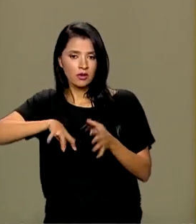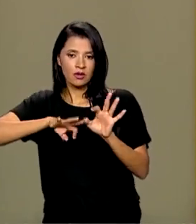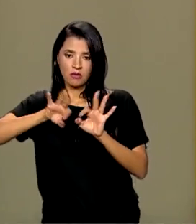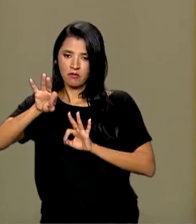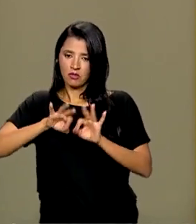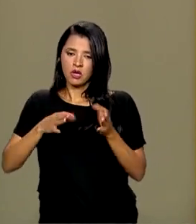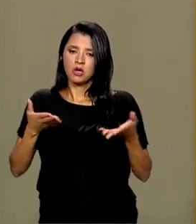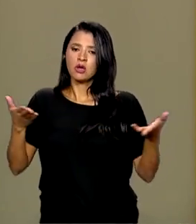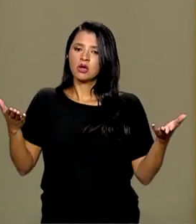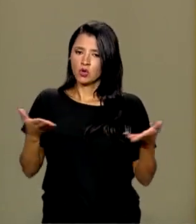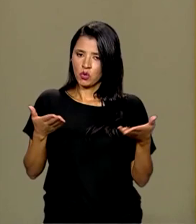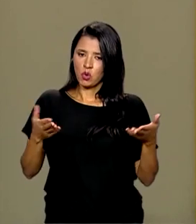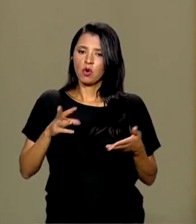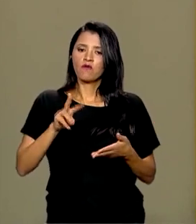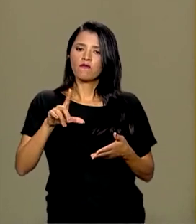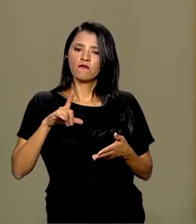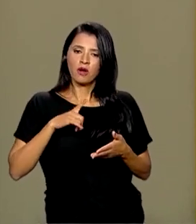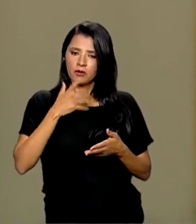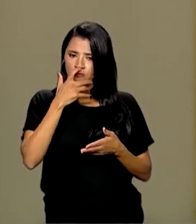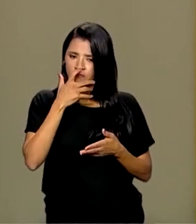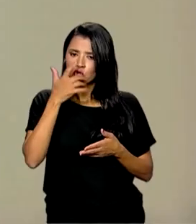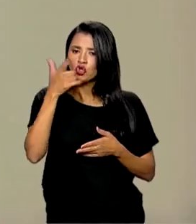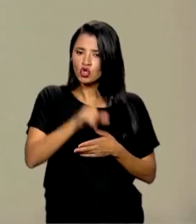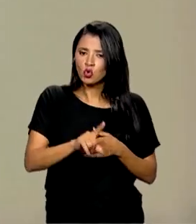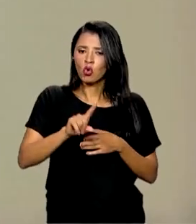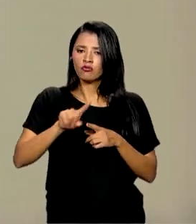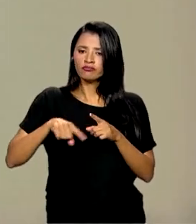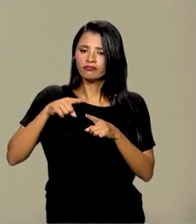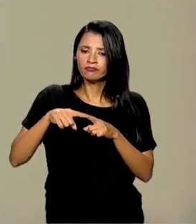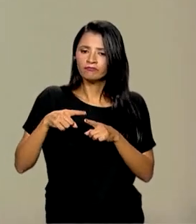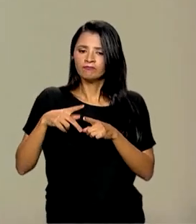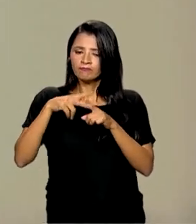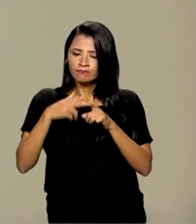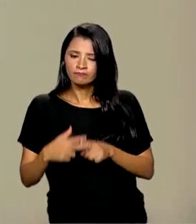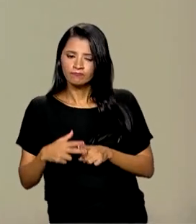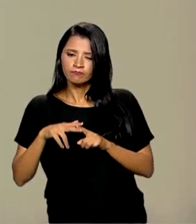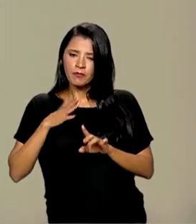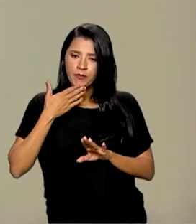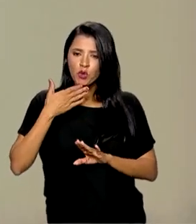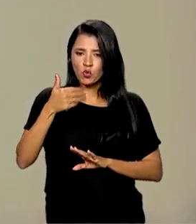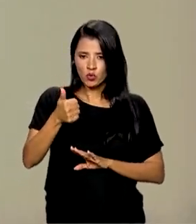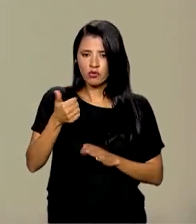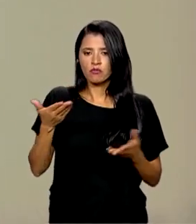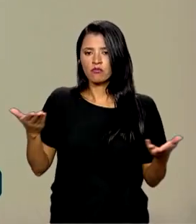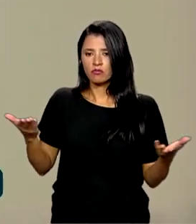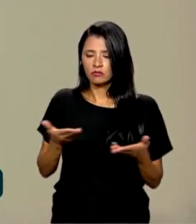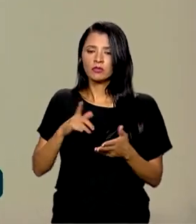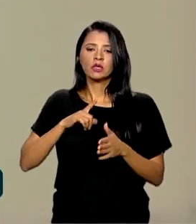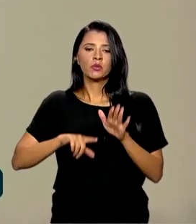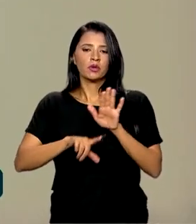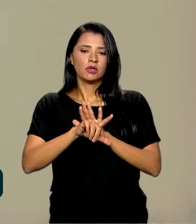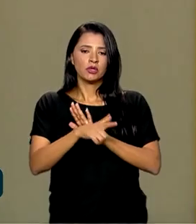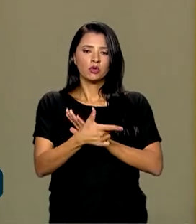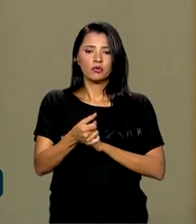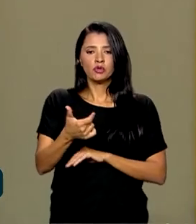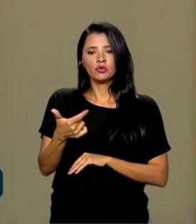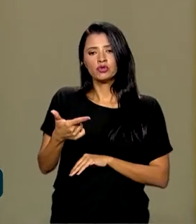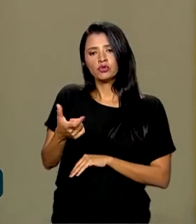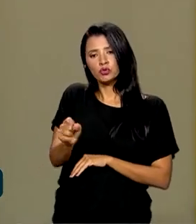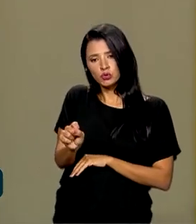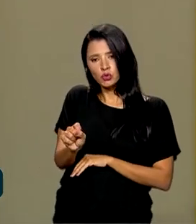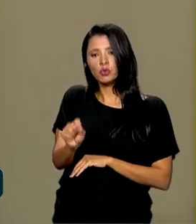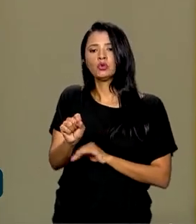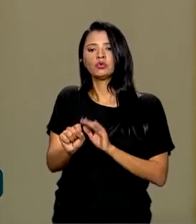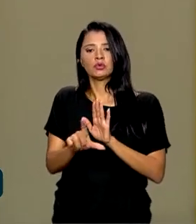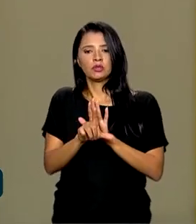passar por a sua revisão, atualização e construção. Existe uma lei de 2018, que é a lei que institui